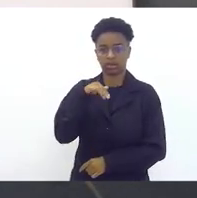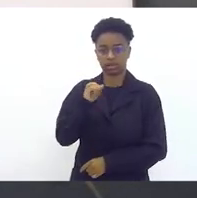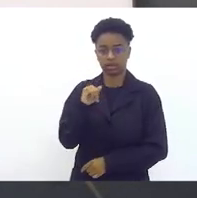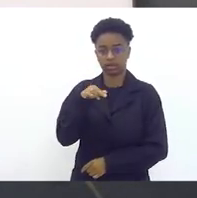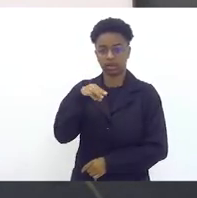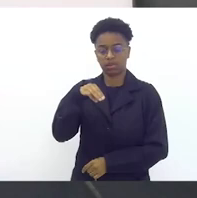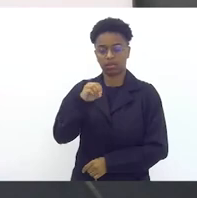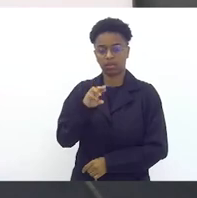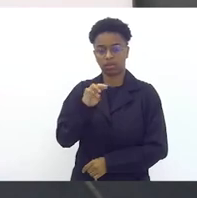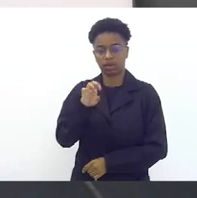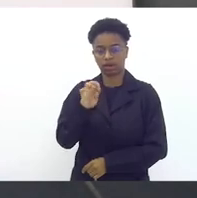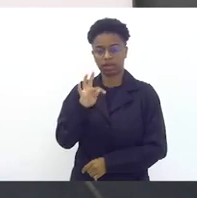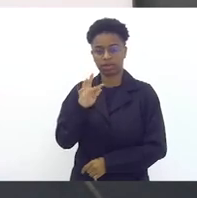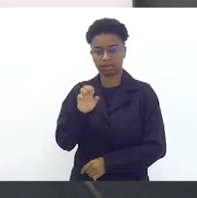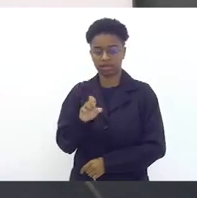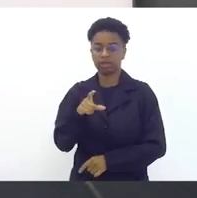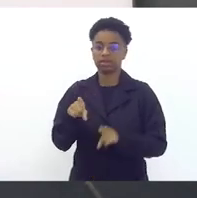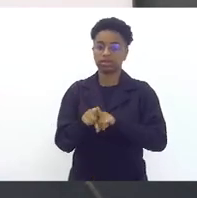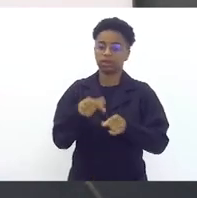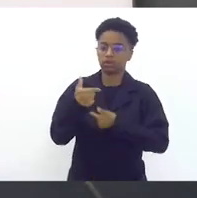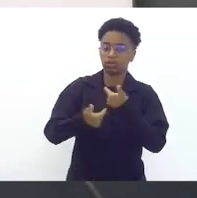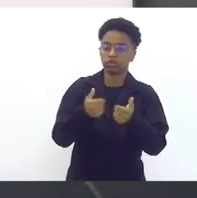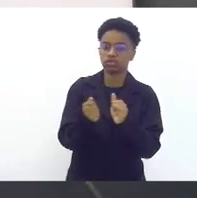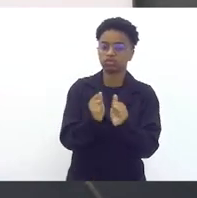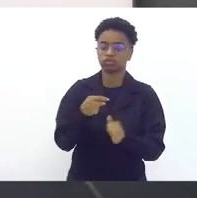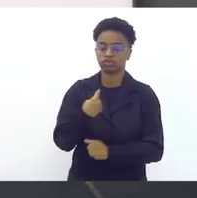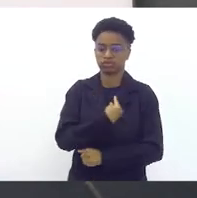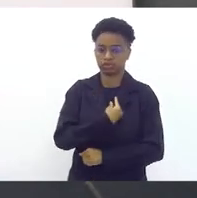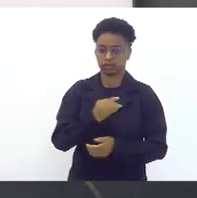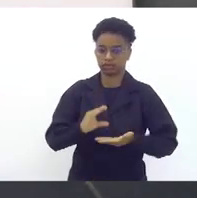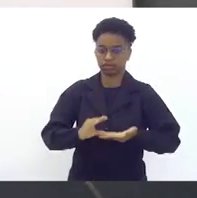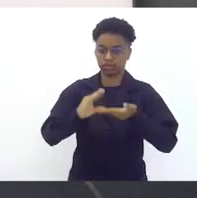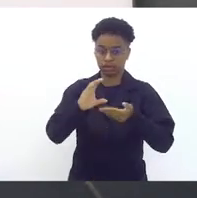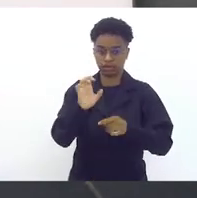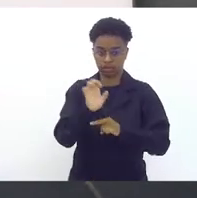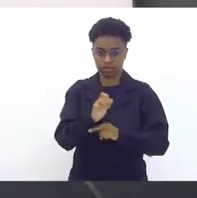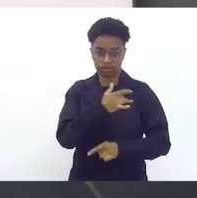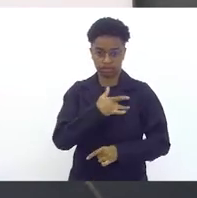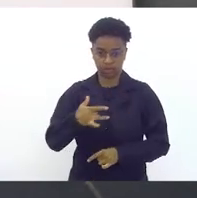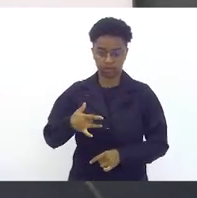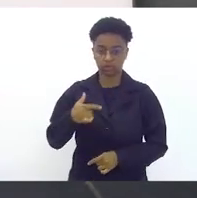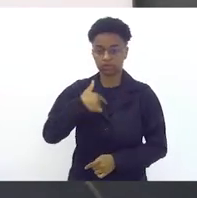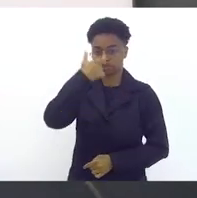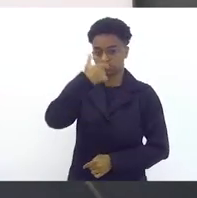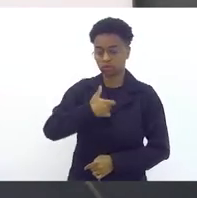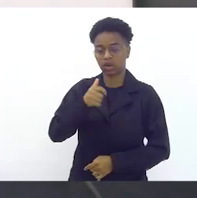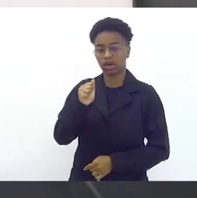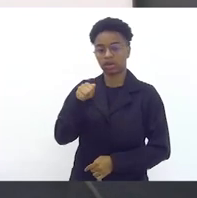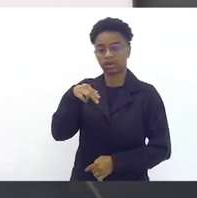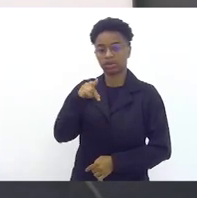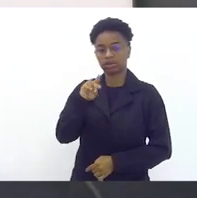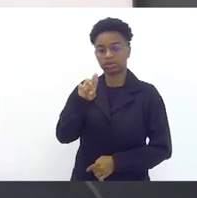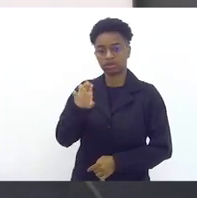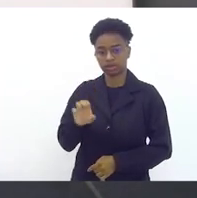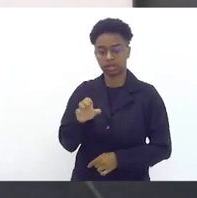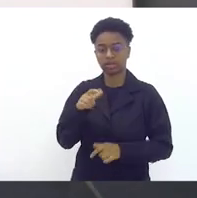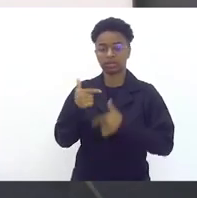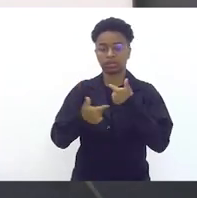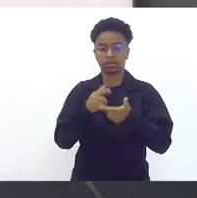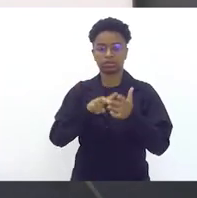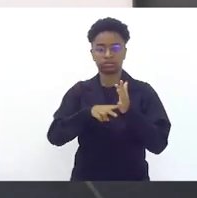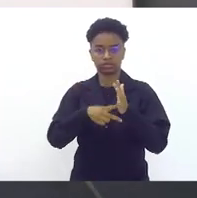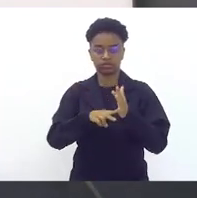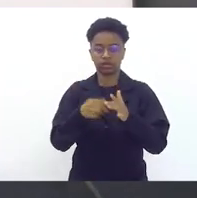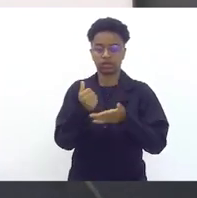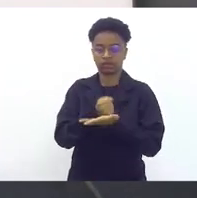é uma companheira que luta conosco lá no Conselho Estadual de Saúde. Eu sou André Ferraz, sou do Sindicato dos Farmacêuticos e também sou